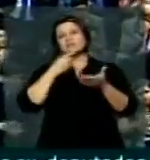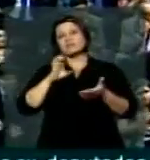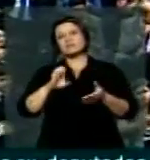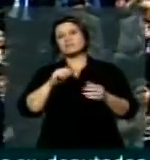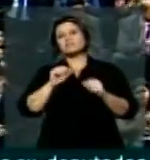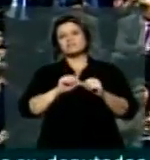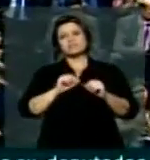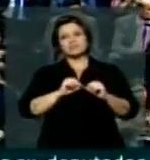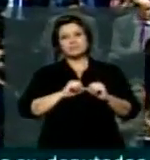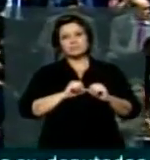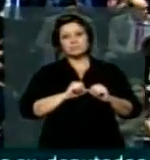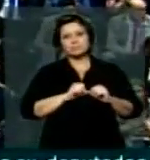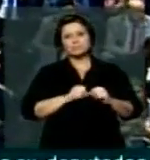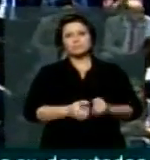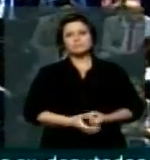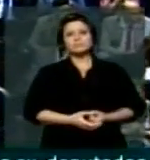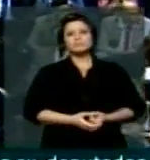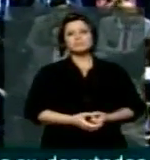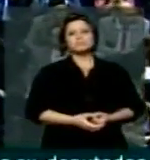faremos.